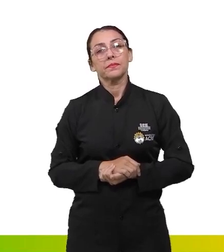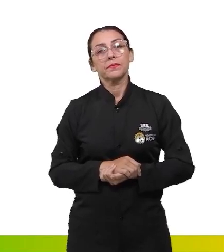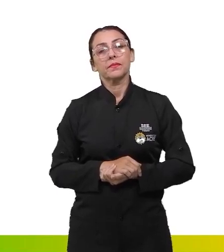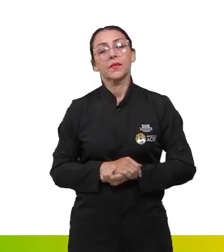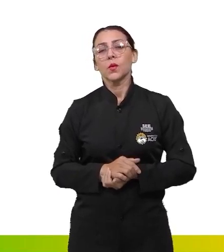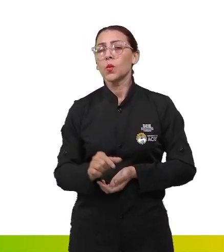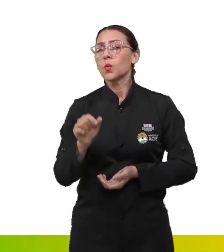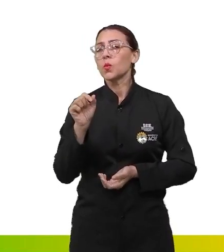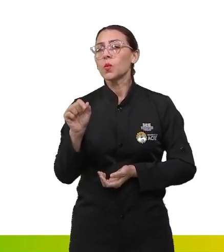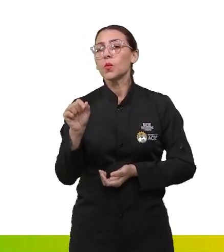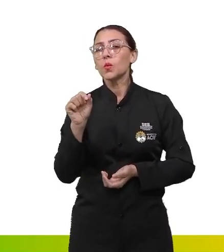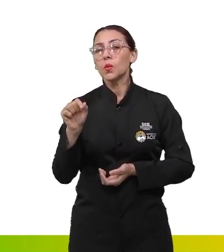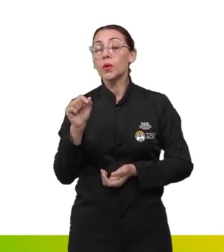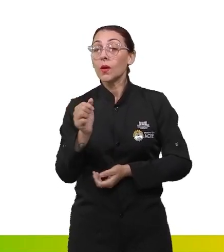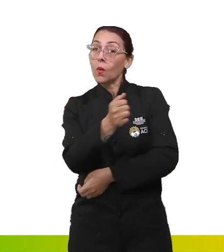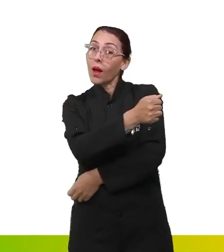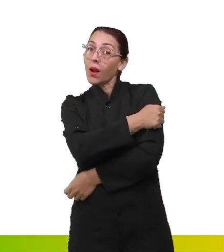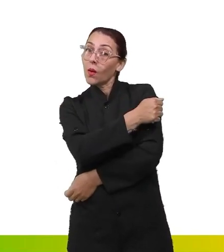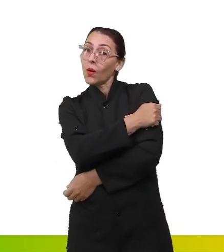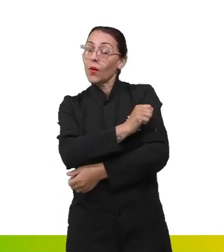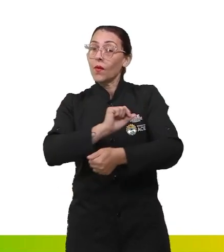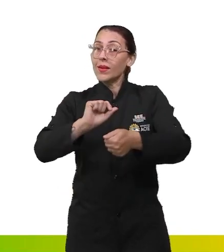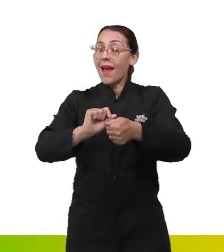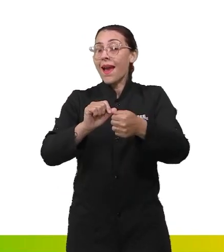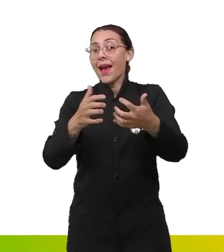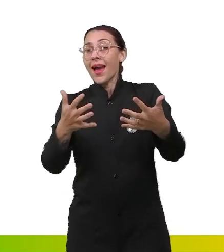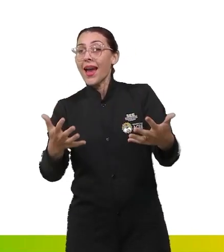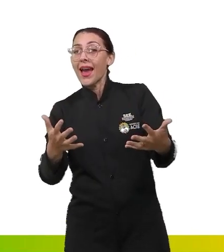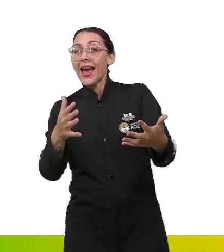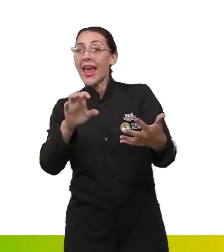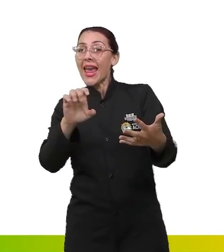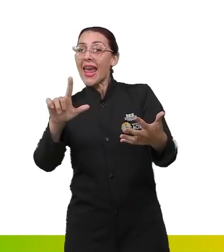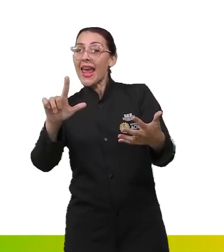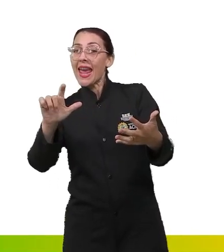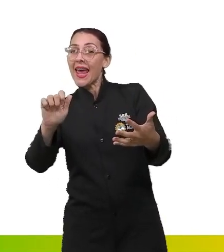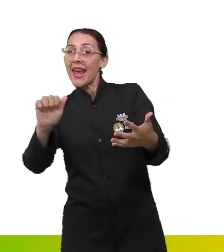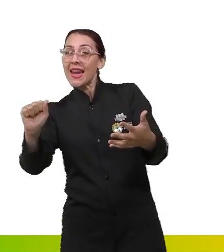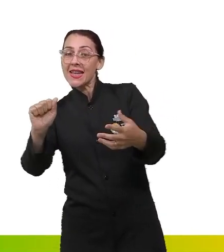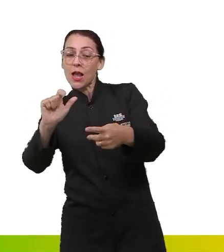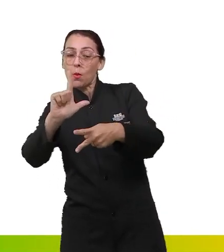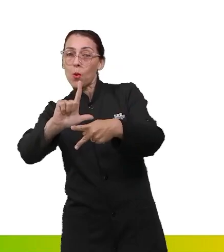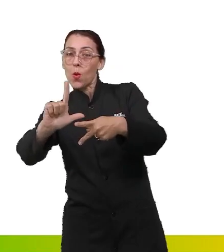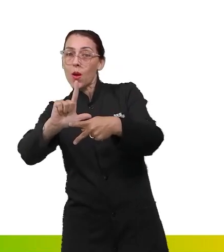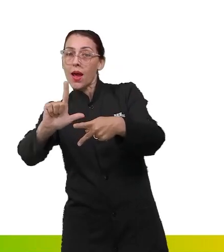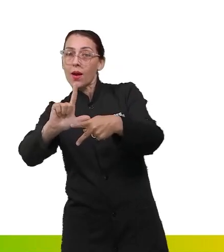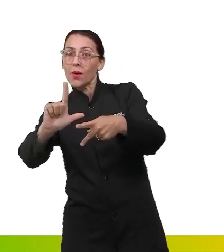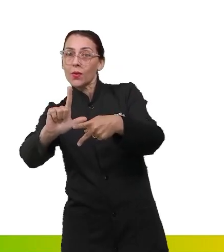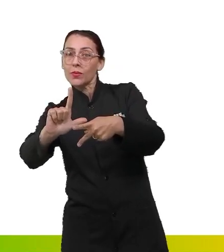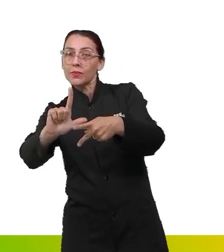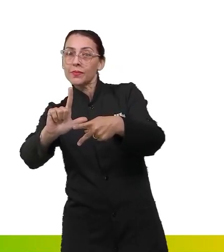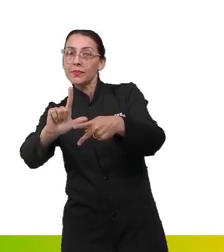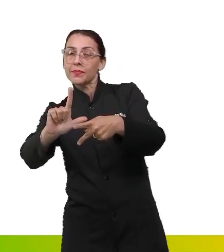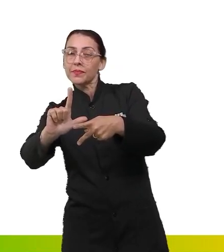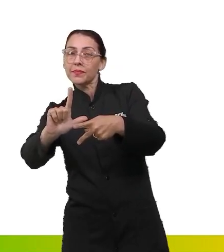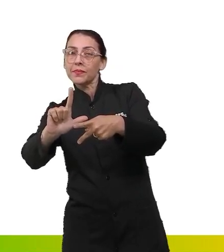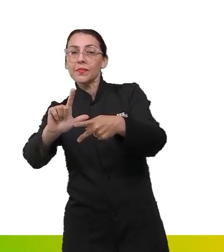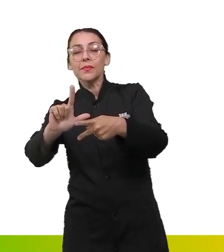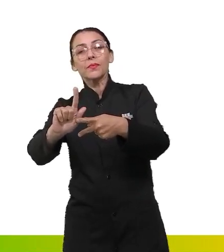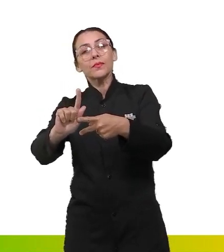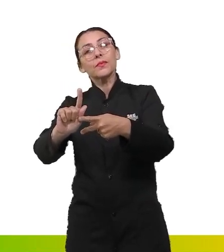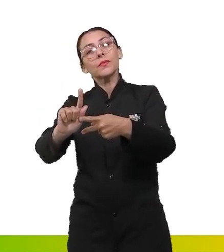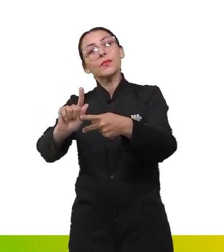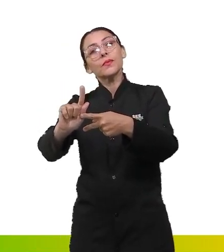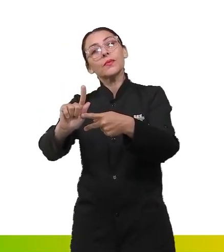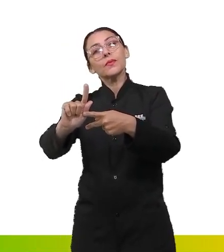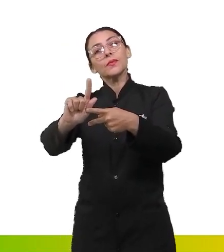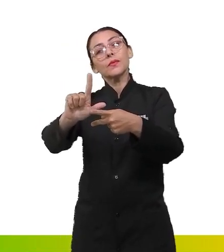O que costuma muito é o aluno fazer. Ah, professor, a Elias é plural, então pera ainda. Então vou colocar aqui a Elias